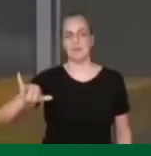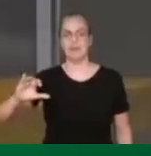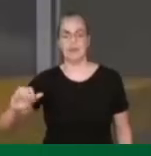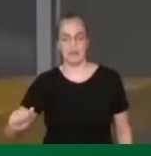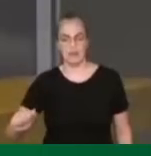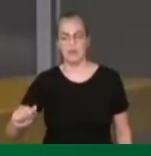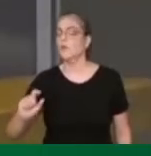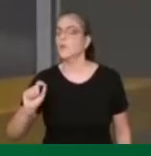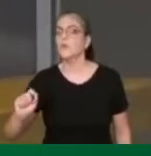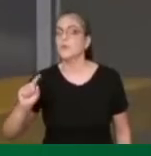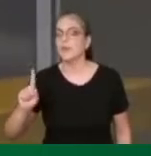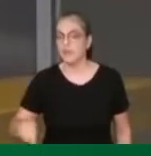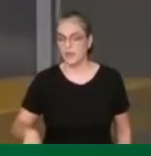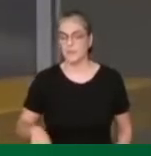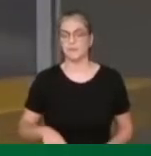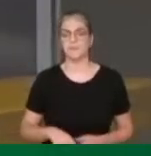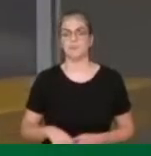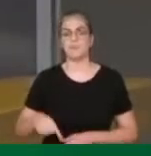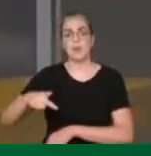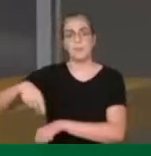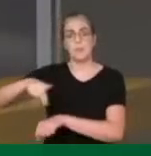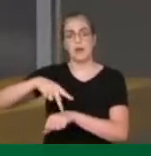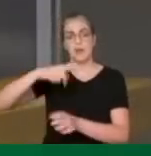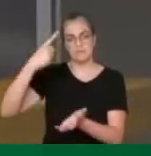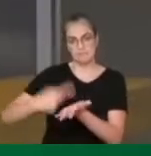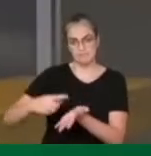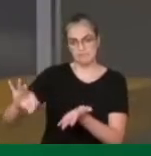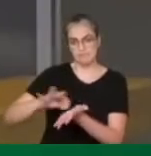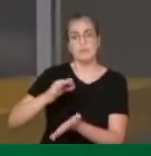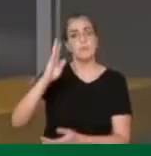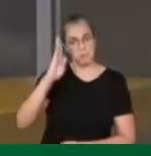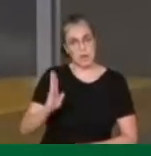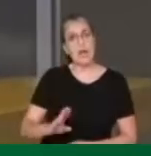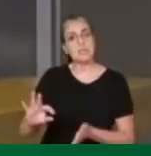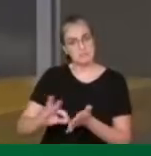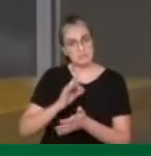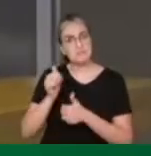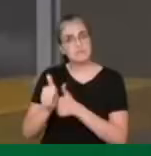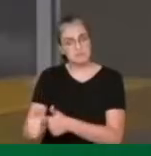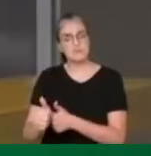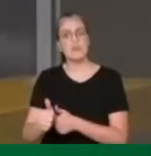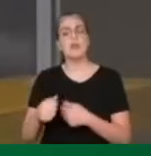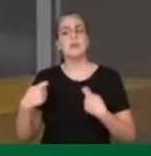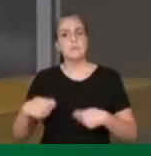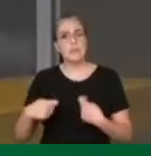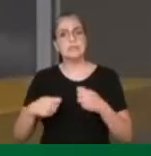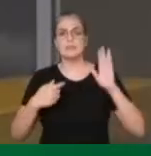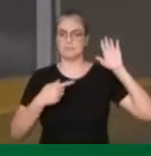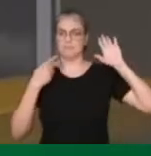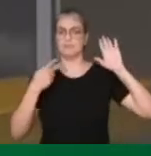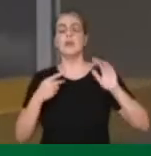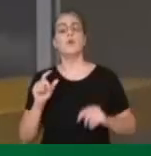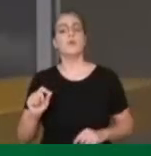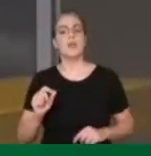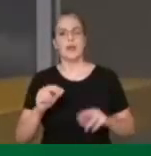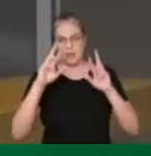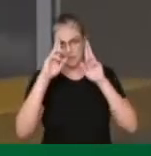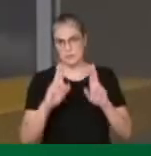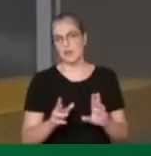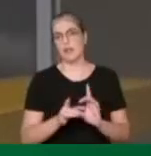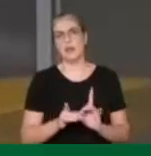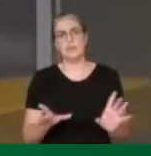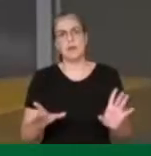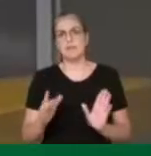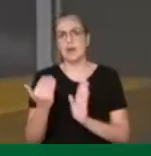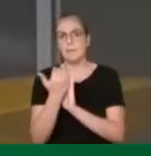os Estados partes da Convenção, e o Brasil é signatário, compromete-se a respeitar os direitos e liberdades nela reconhecidos